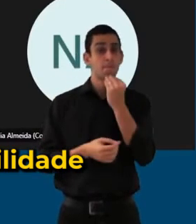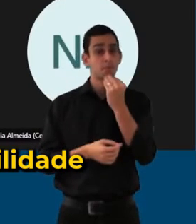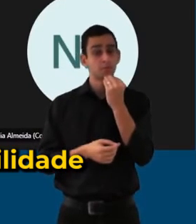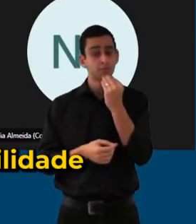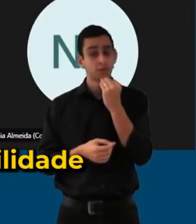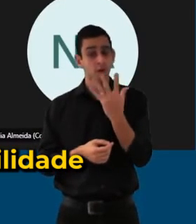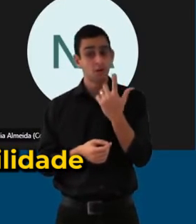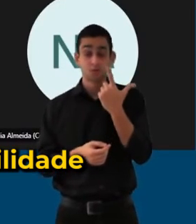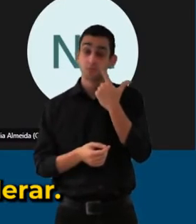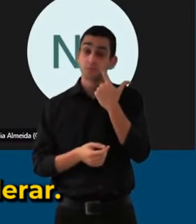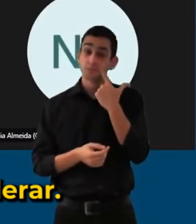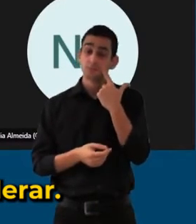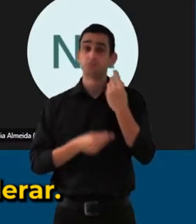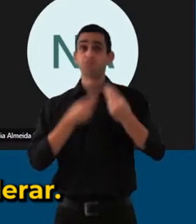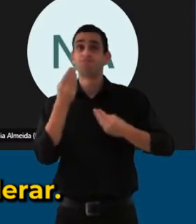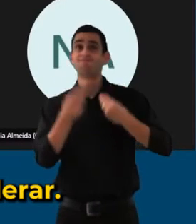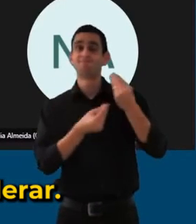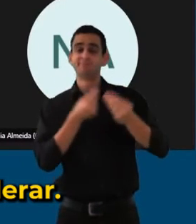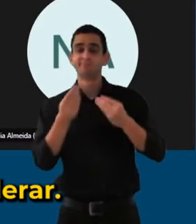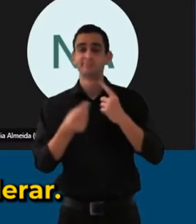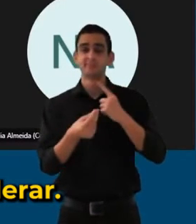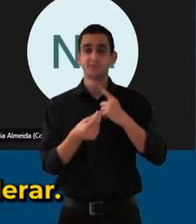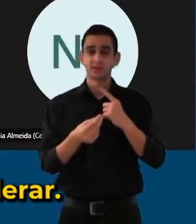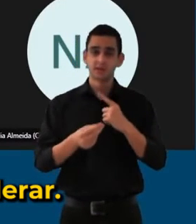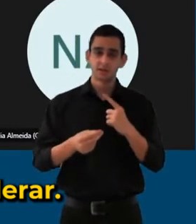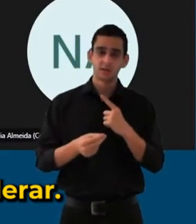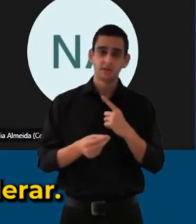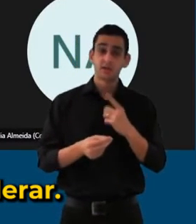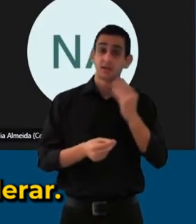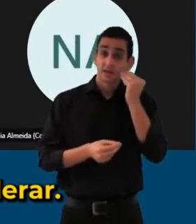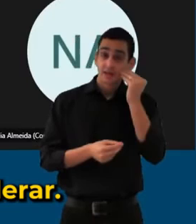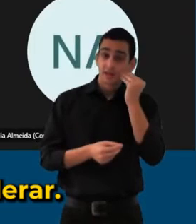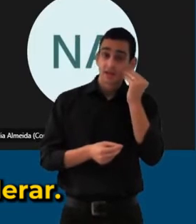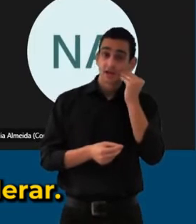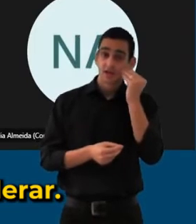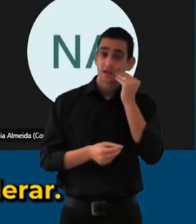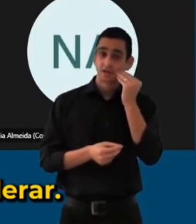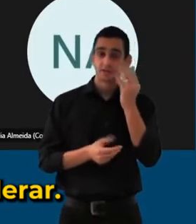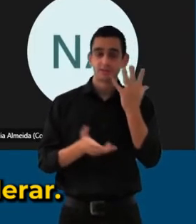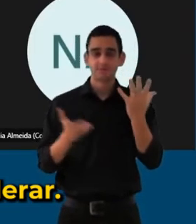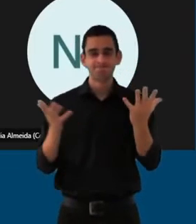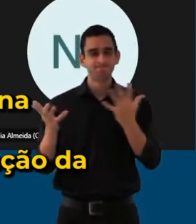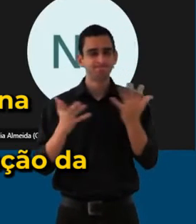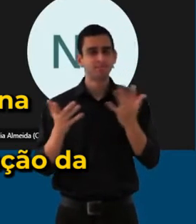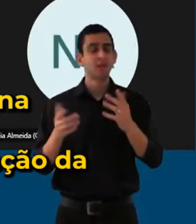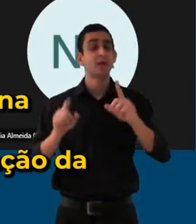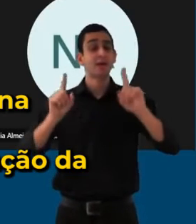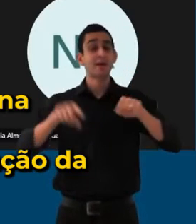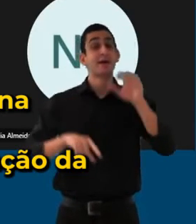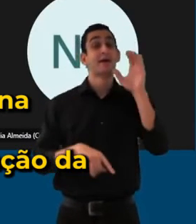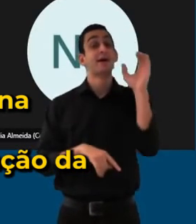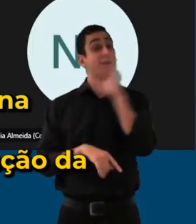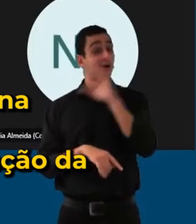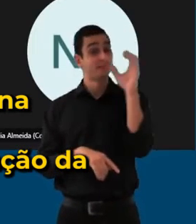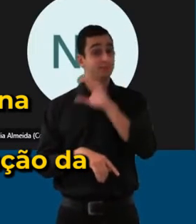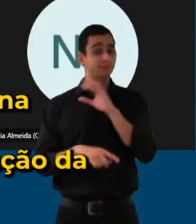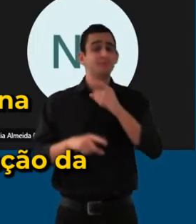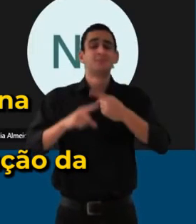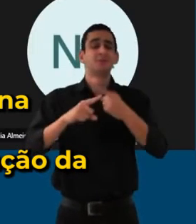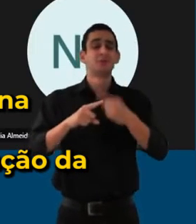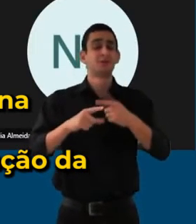possibilidade para realmente tentar, digamos assim, acelerar, porque eu acho que o grande